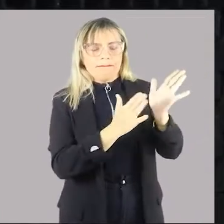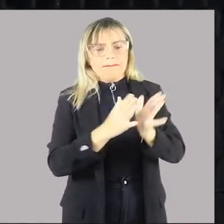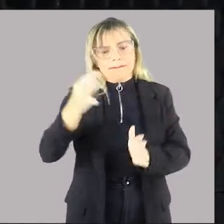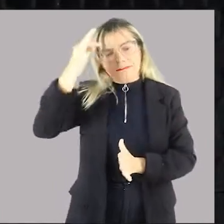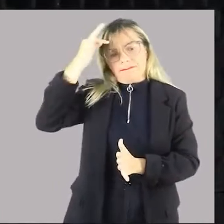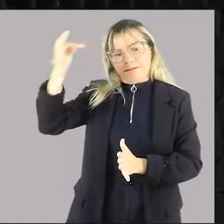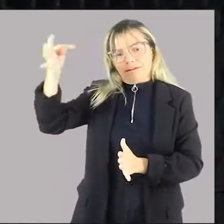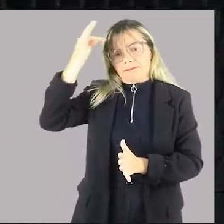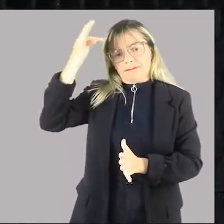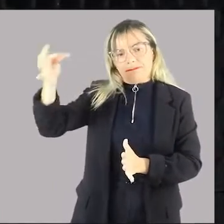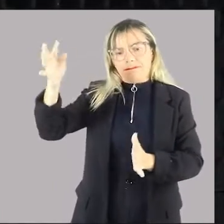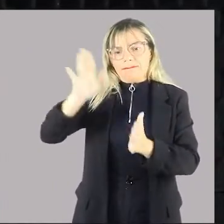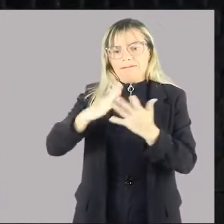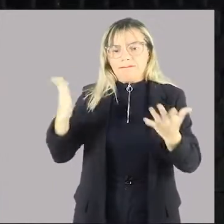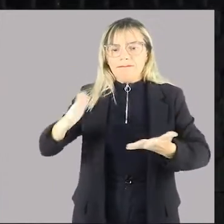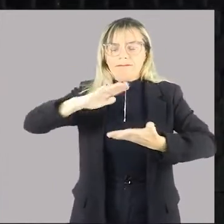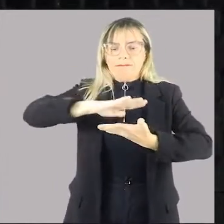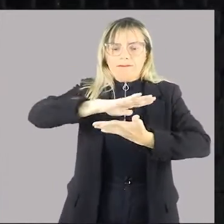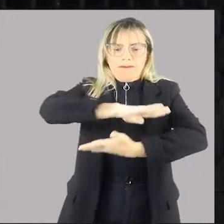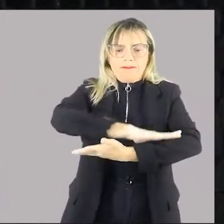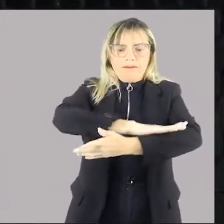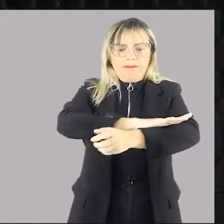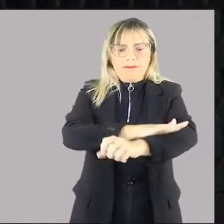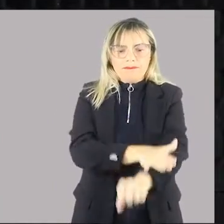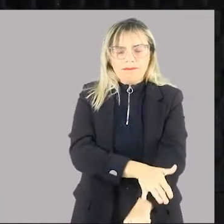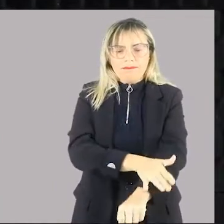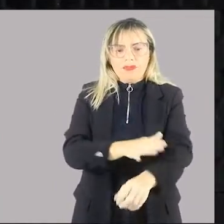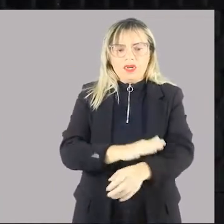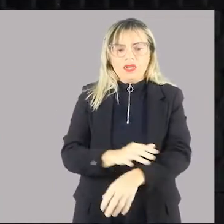teoria racista, eurocêntrica,